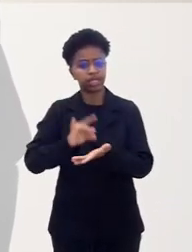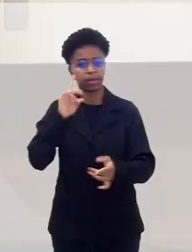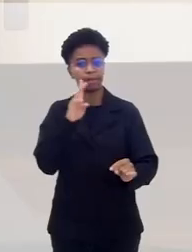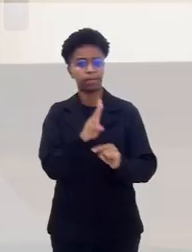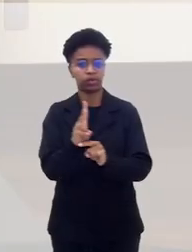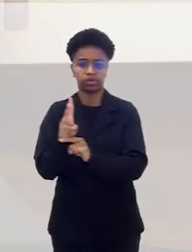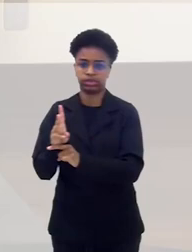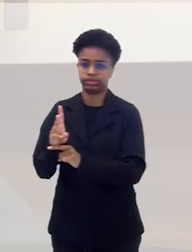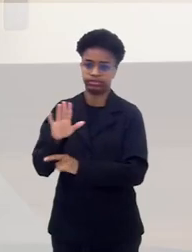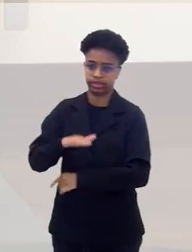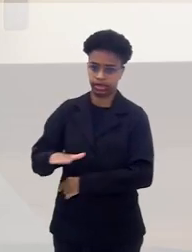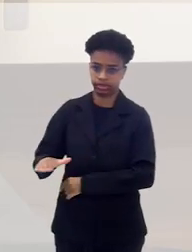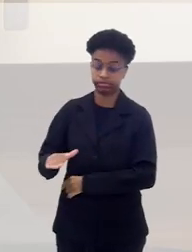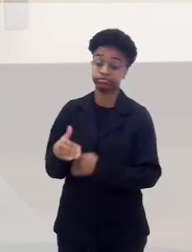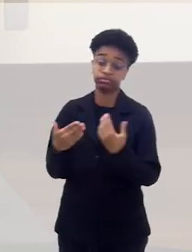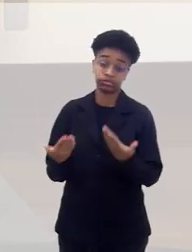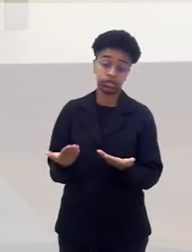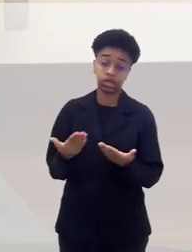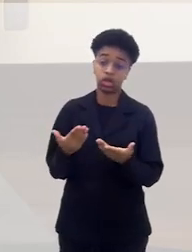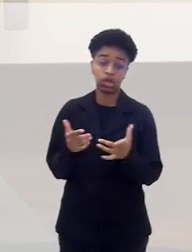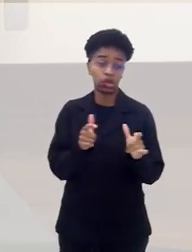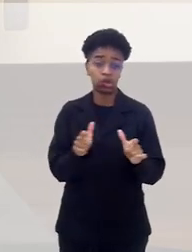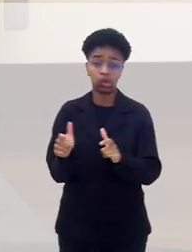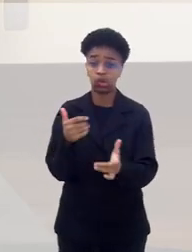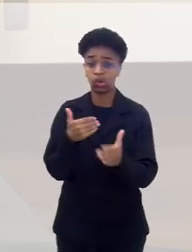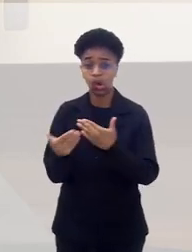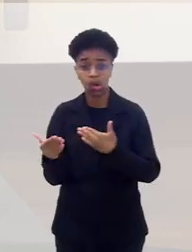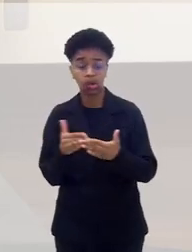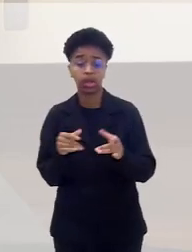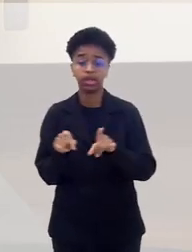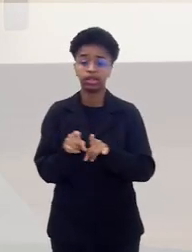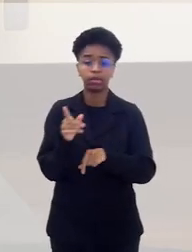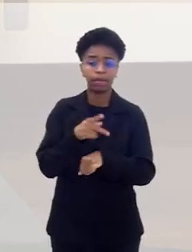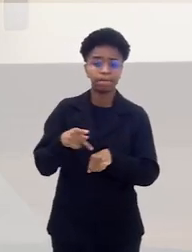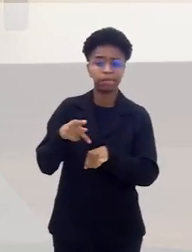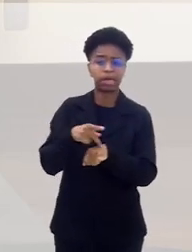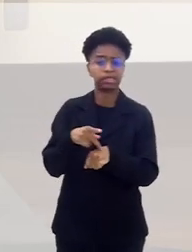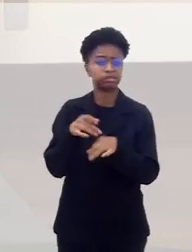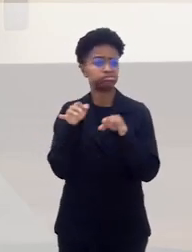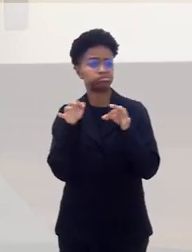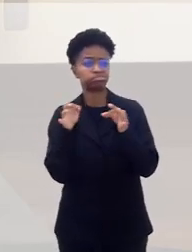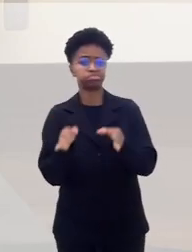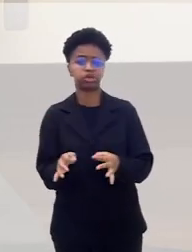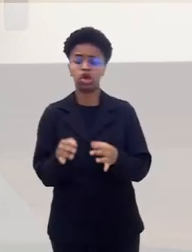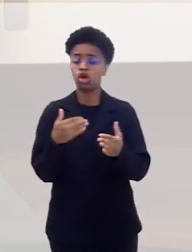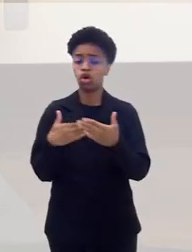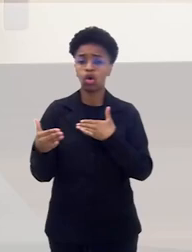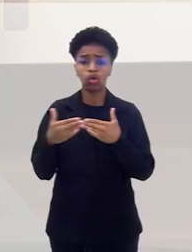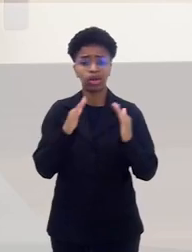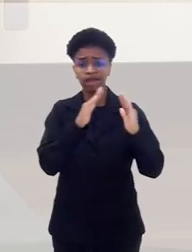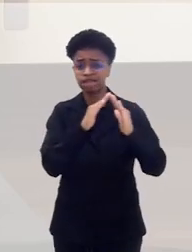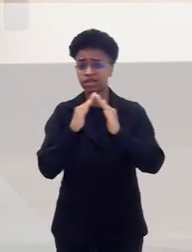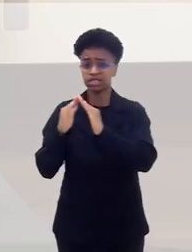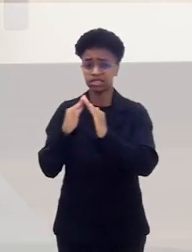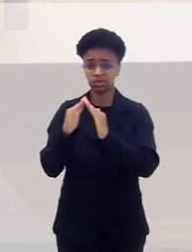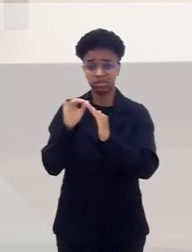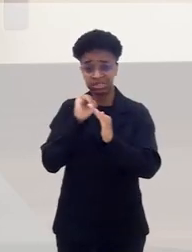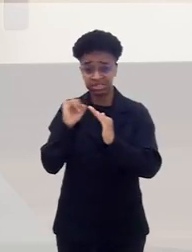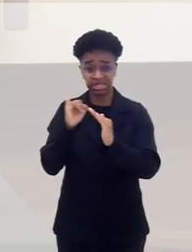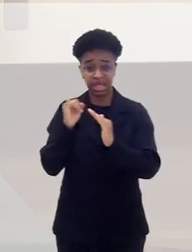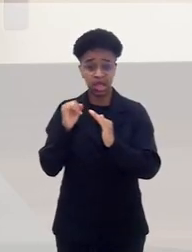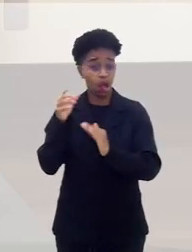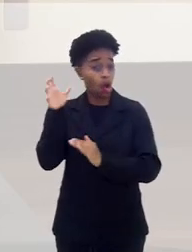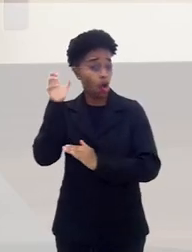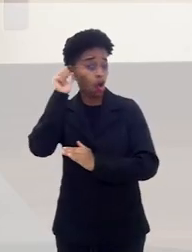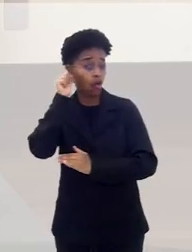e qualquer lugar de país civilizado qualquer vizinho que Veja uma